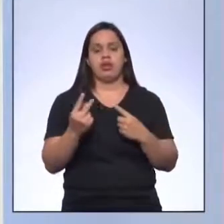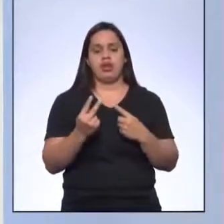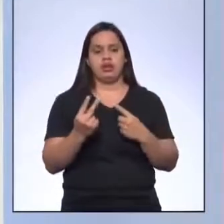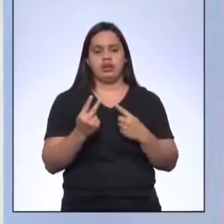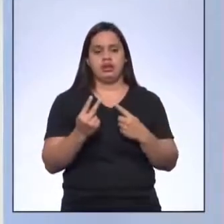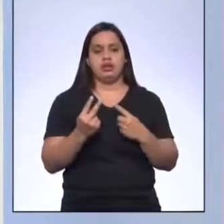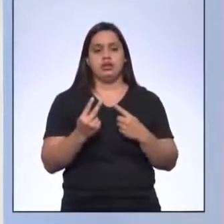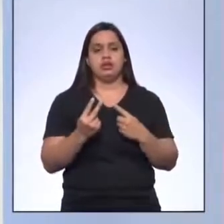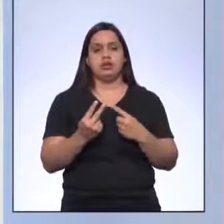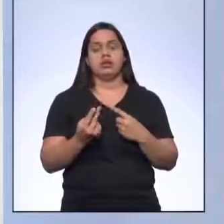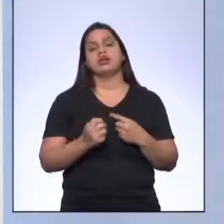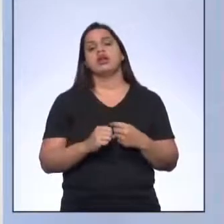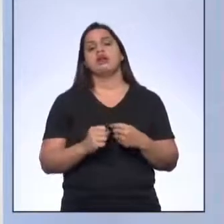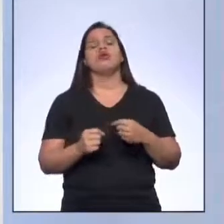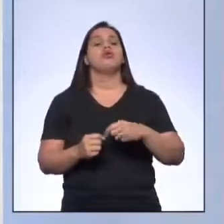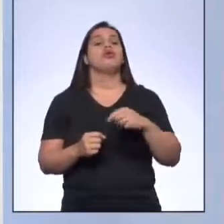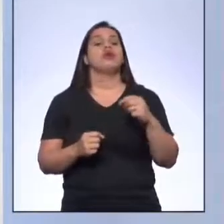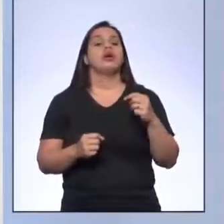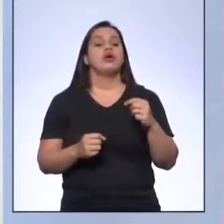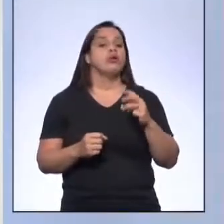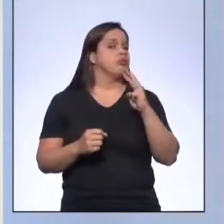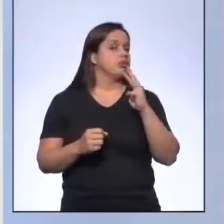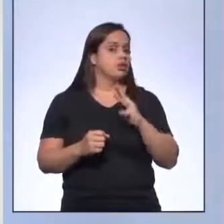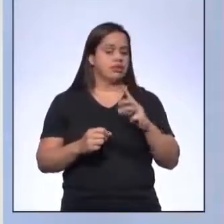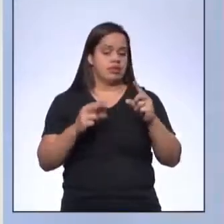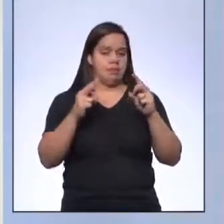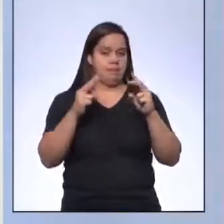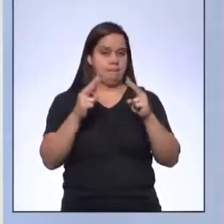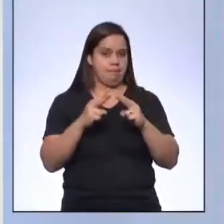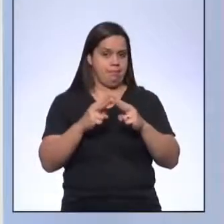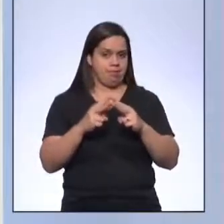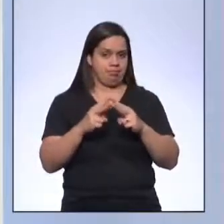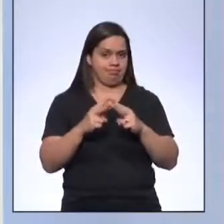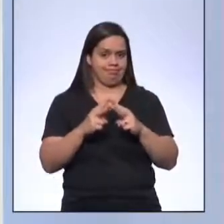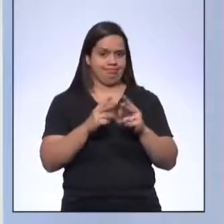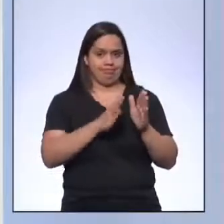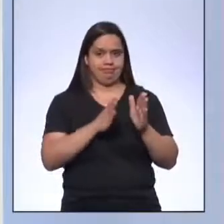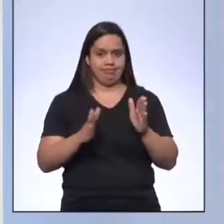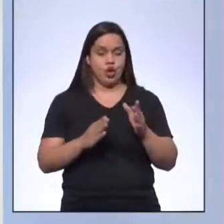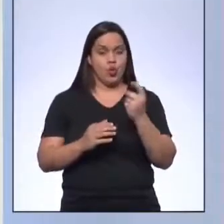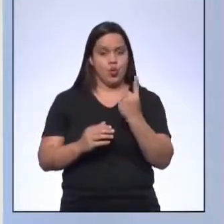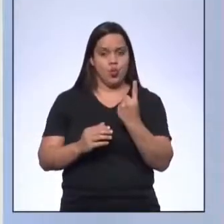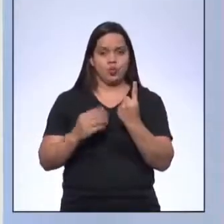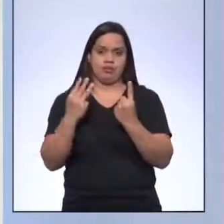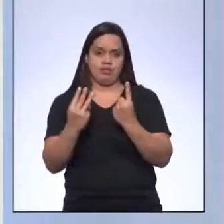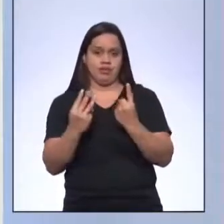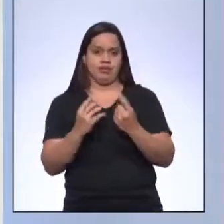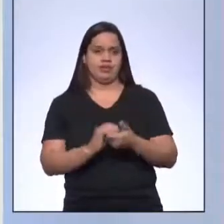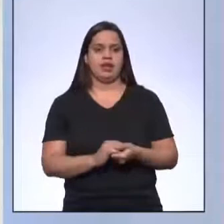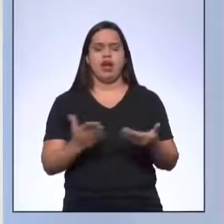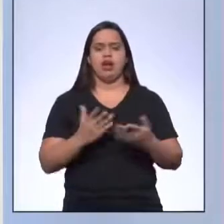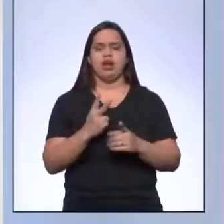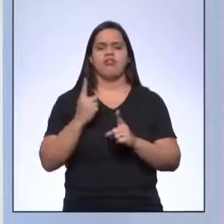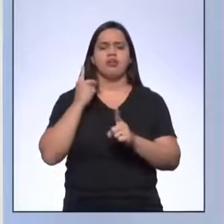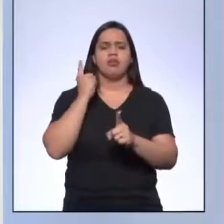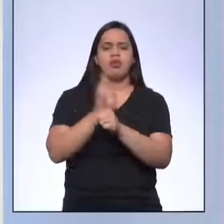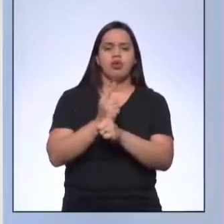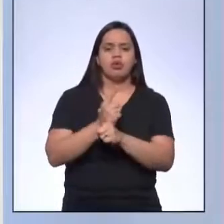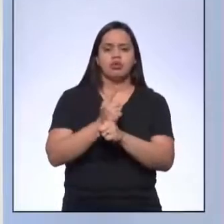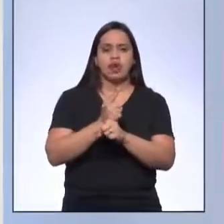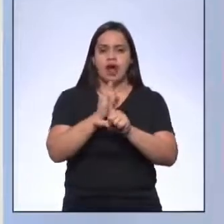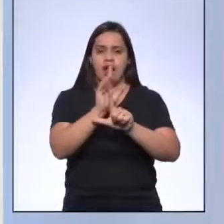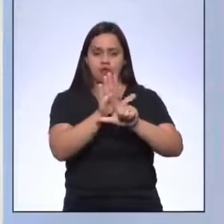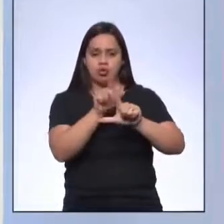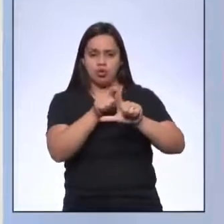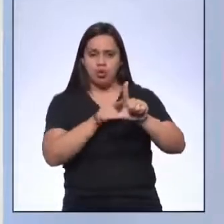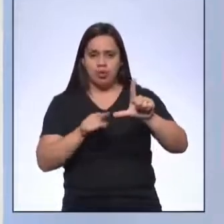terceiro par ordenado um e três Então vamos para localização no plano X é